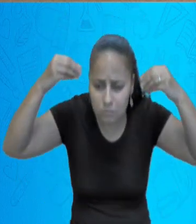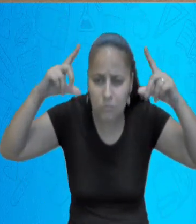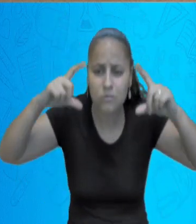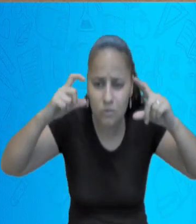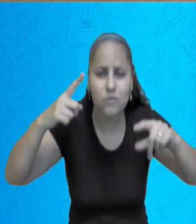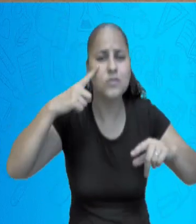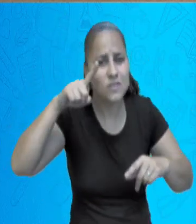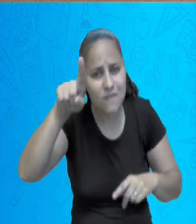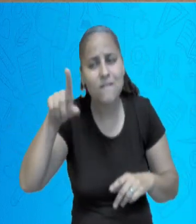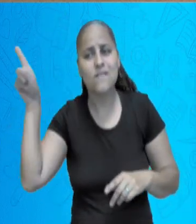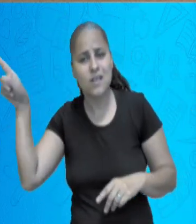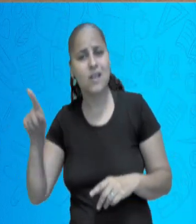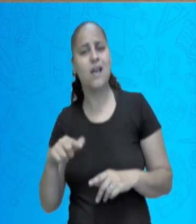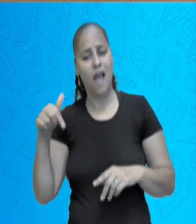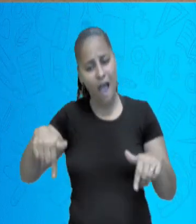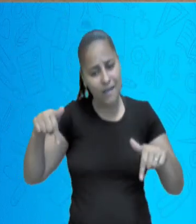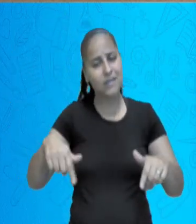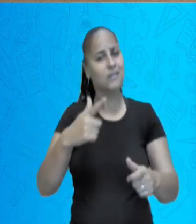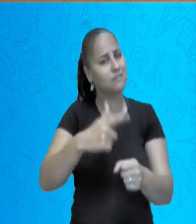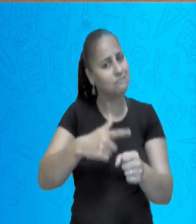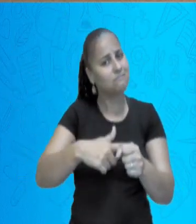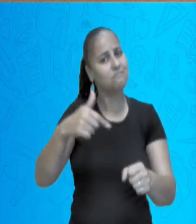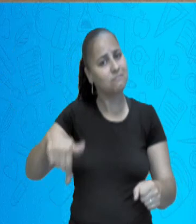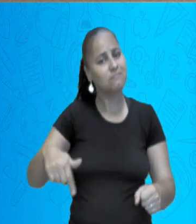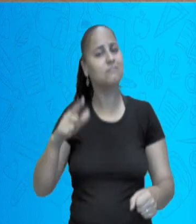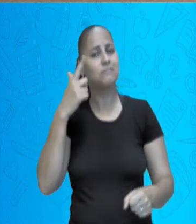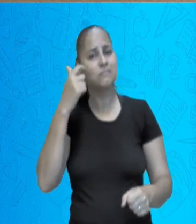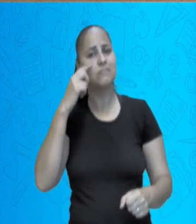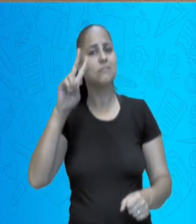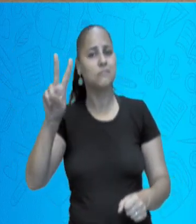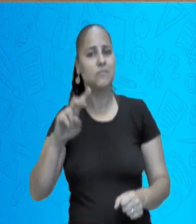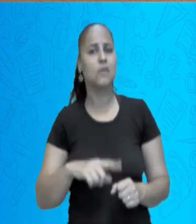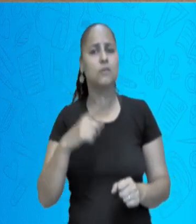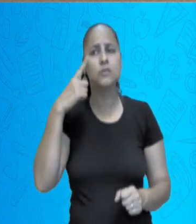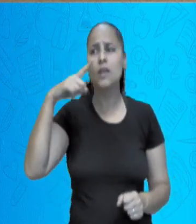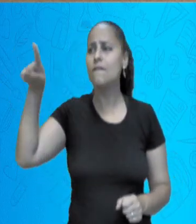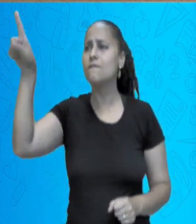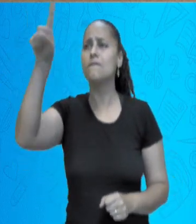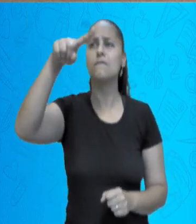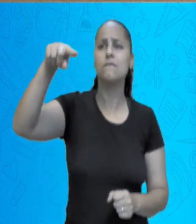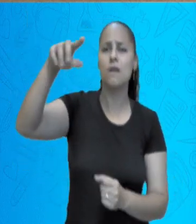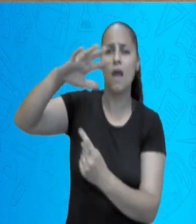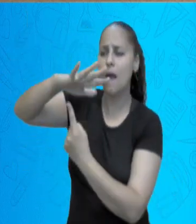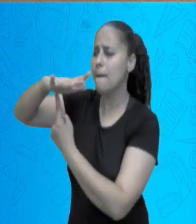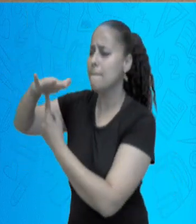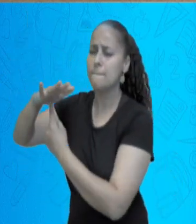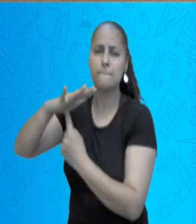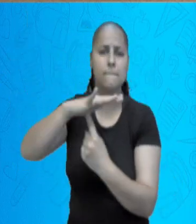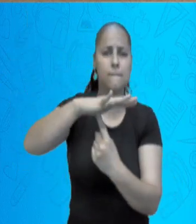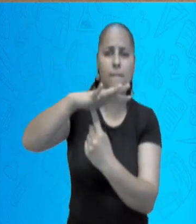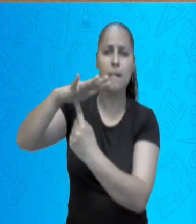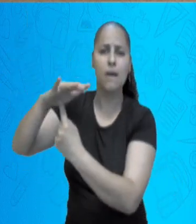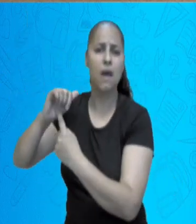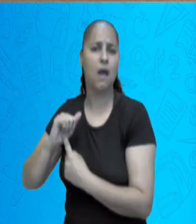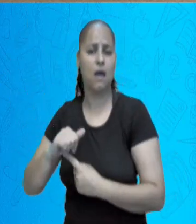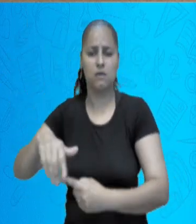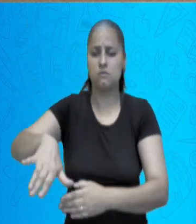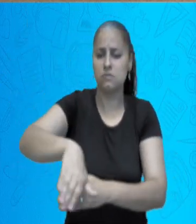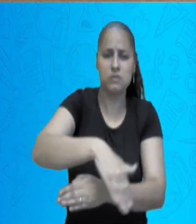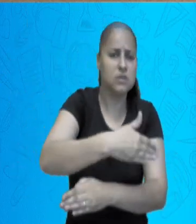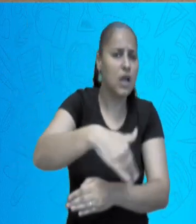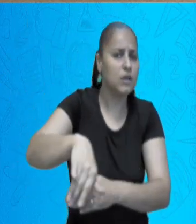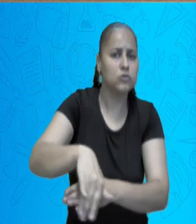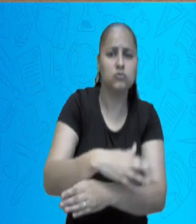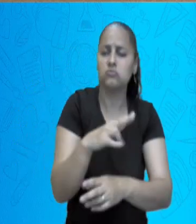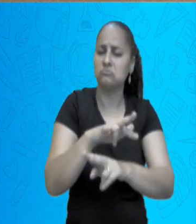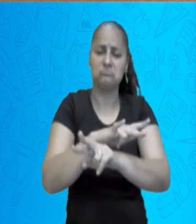no museu. Quando você passear por nossa cidade, as nossas praças que são belas, nós temos várias expressões